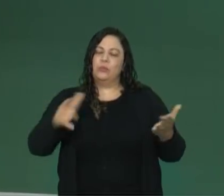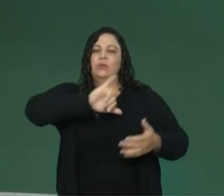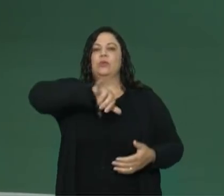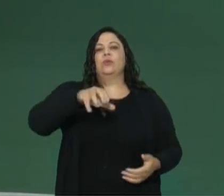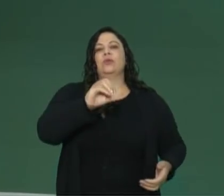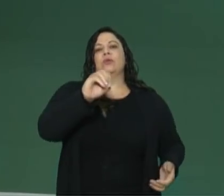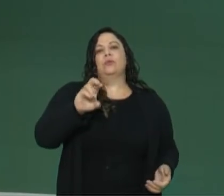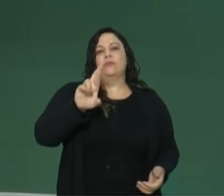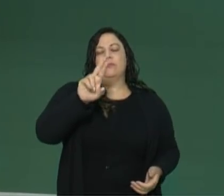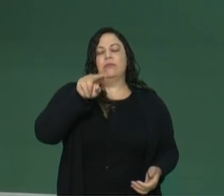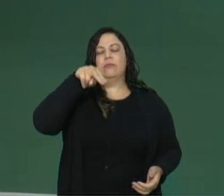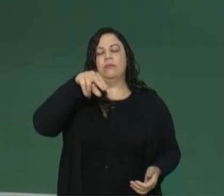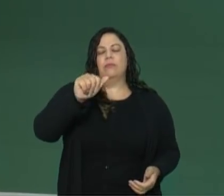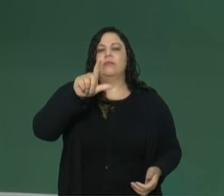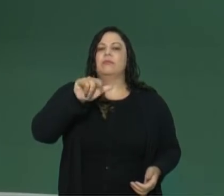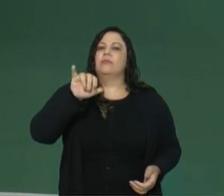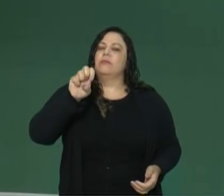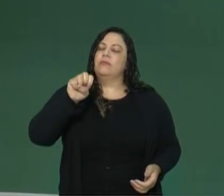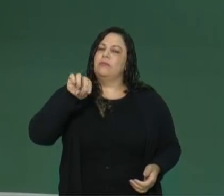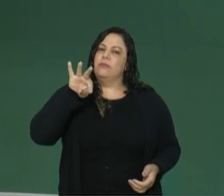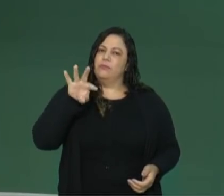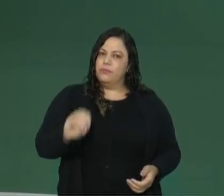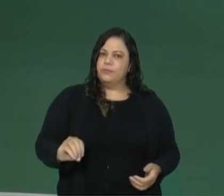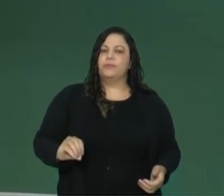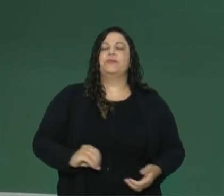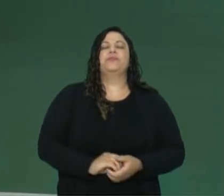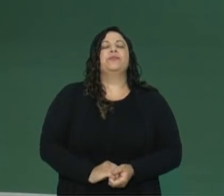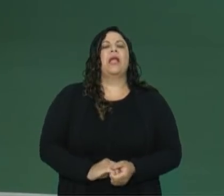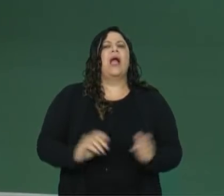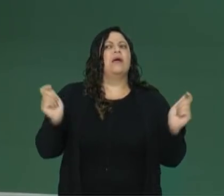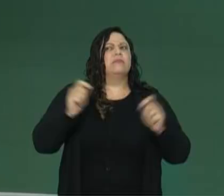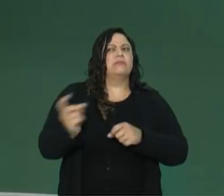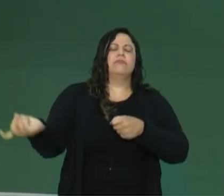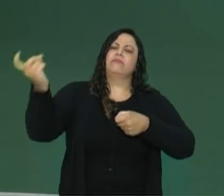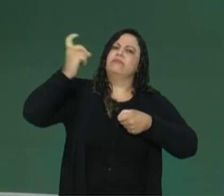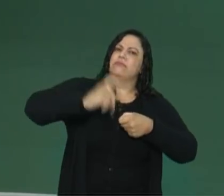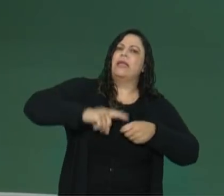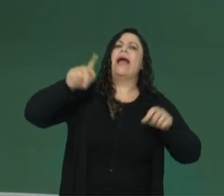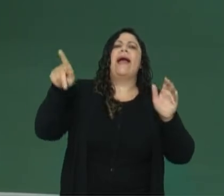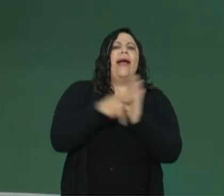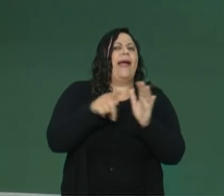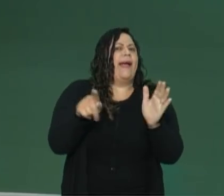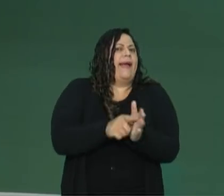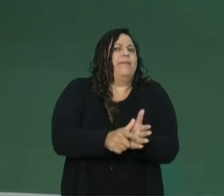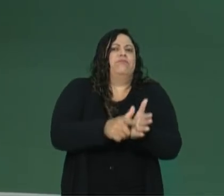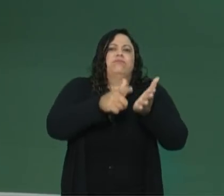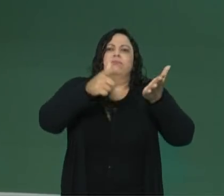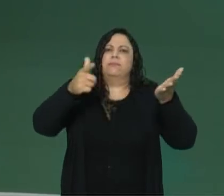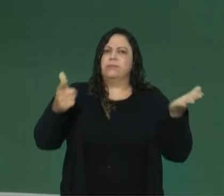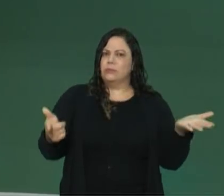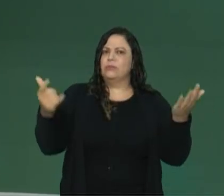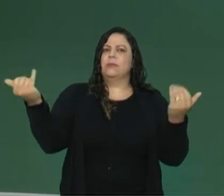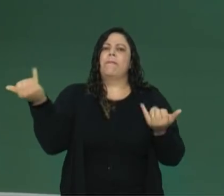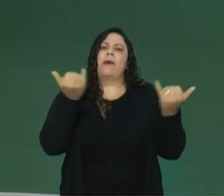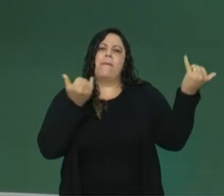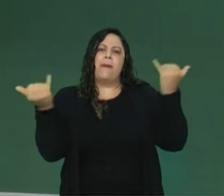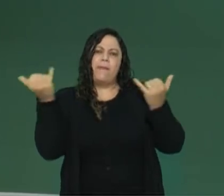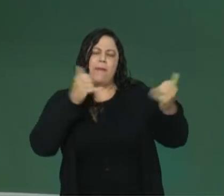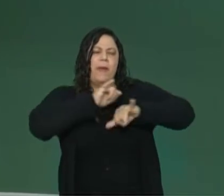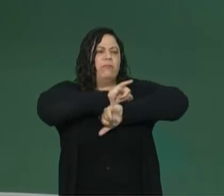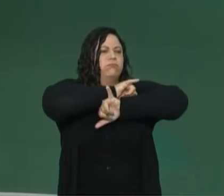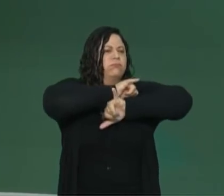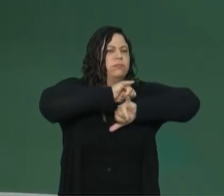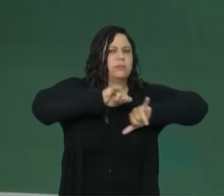e a reportagem pertencem ao segmento jornalístico, são do jornal principalmente, da imprensa, do